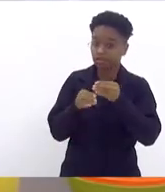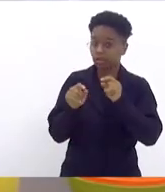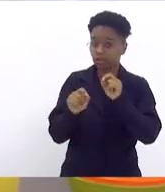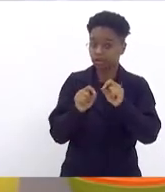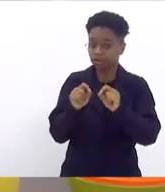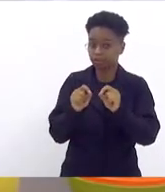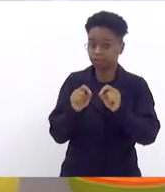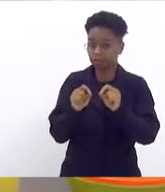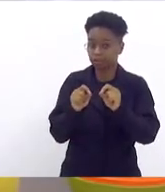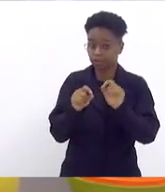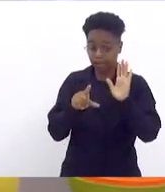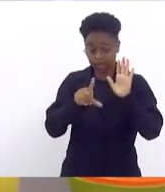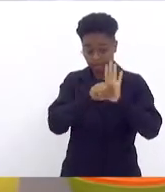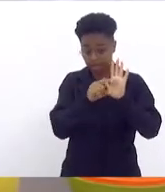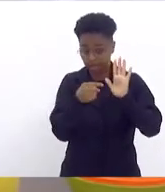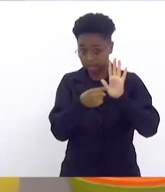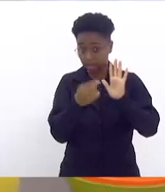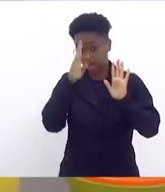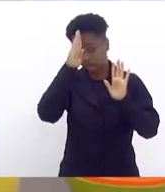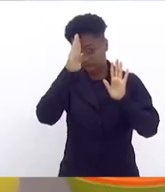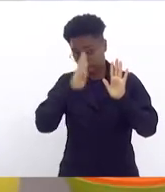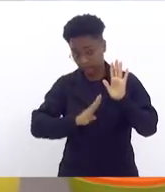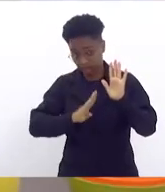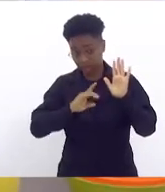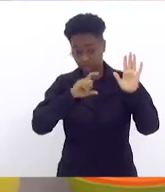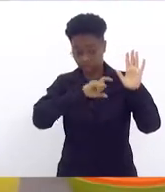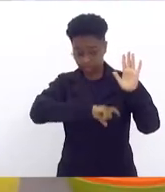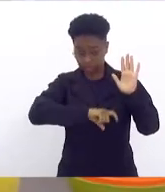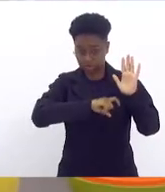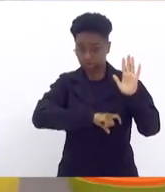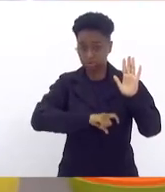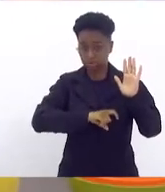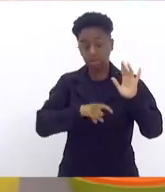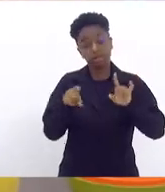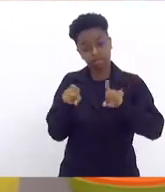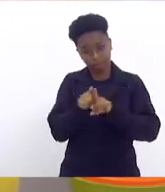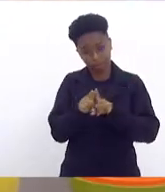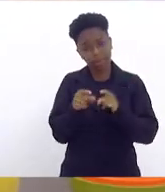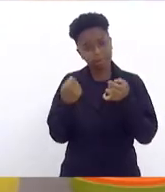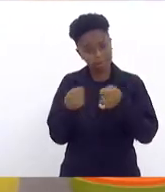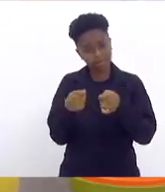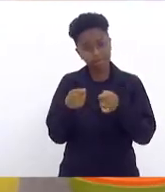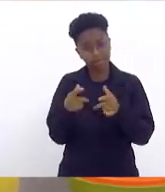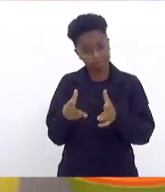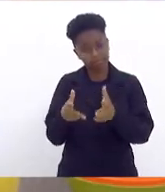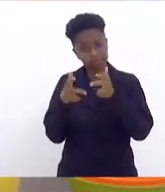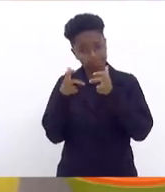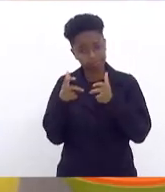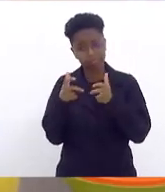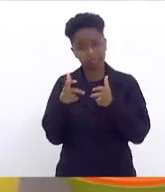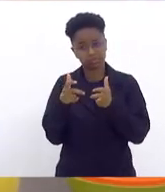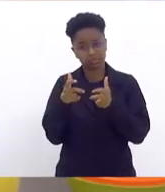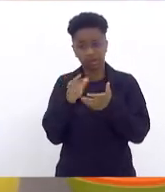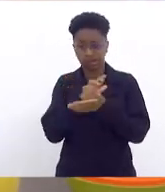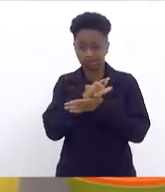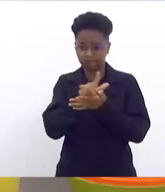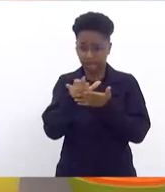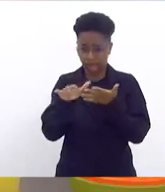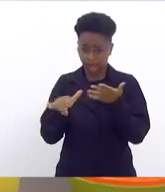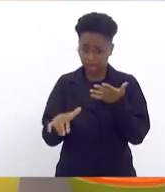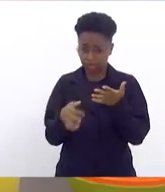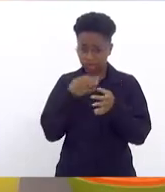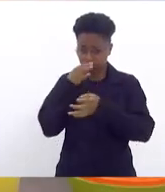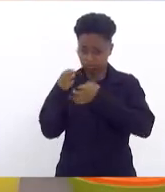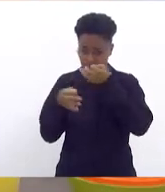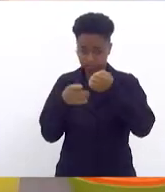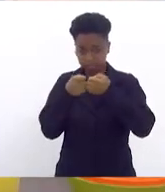da lei da gratuidade para essas questões, também se considere, para vários casos